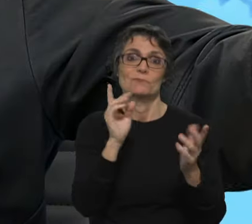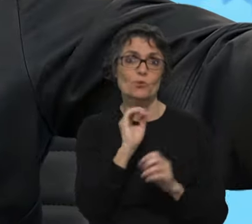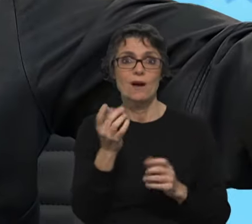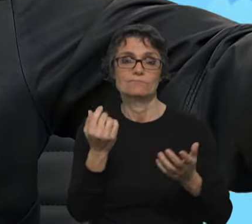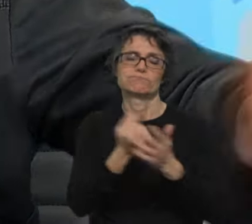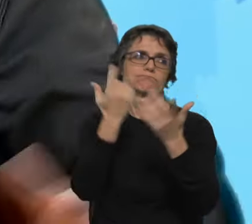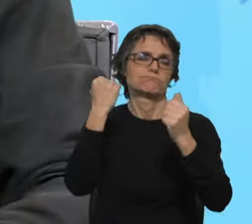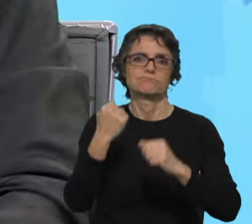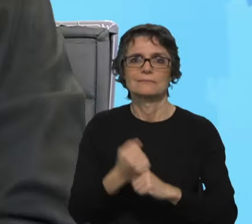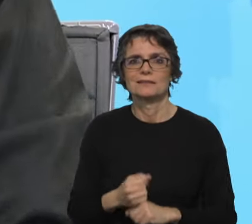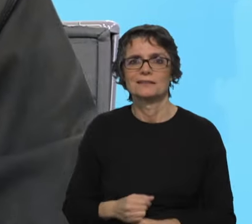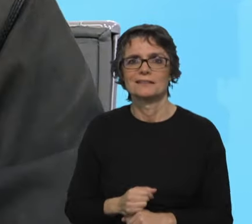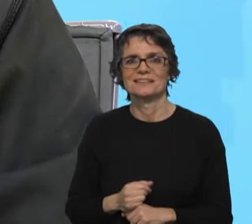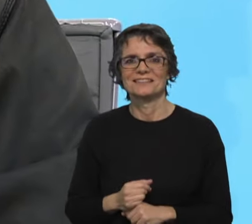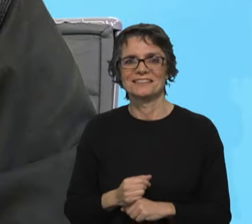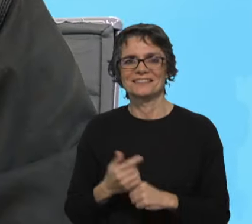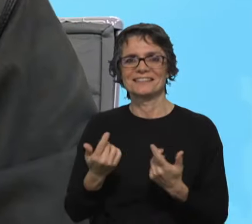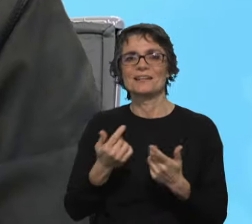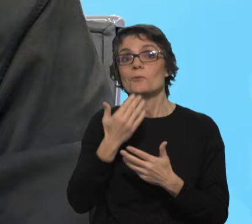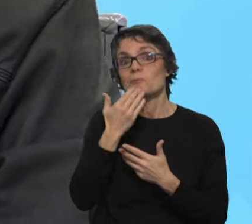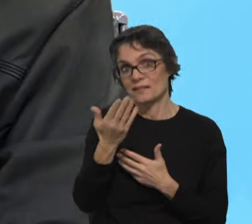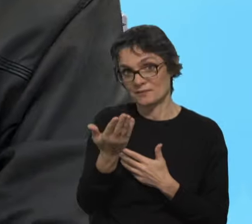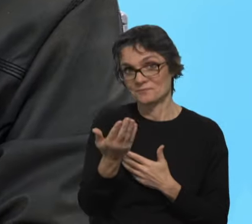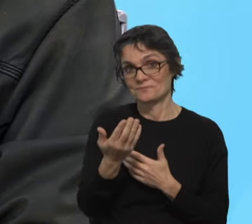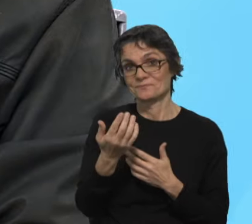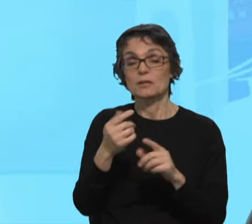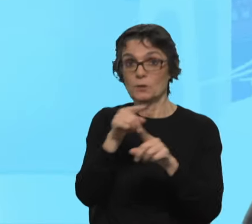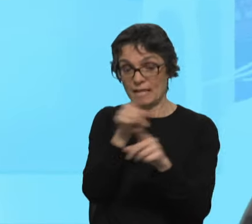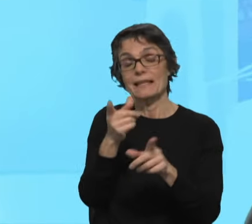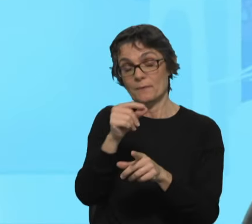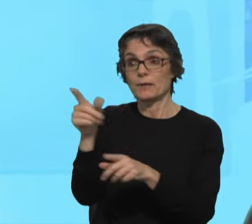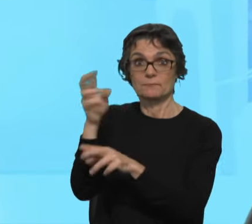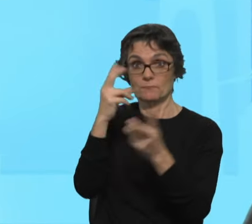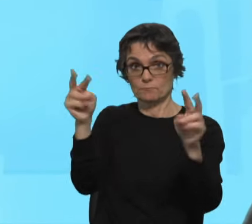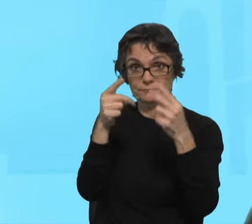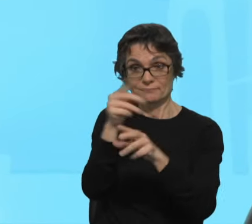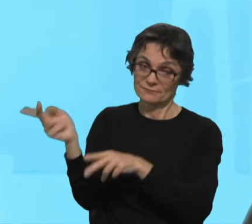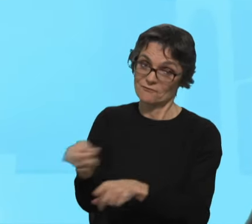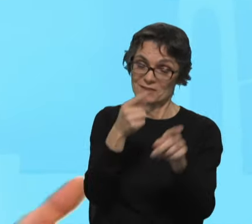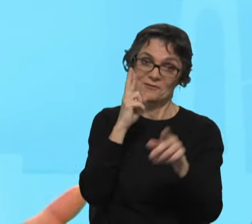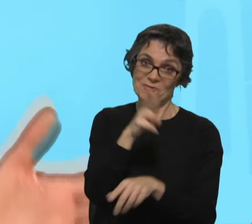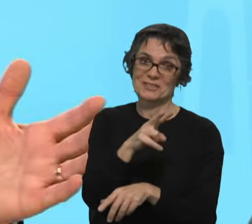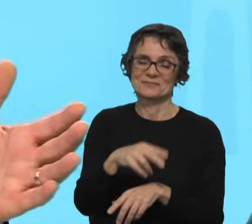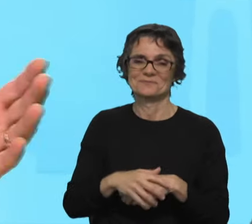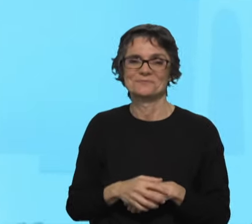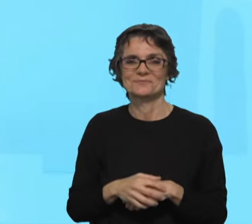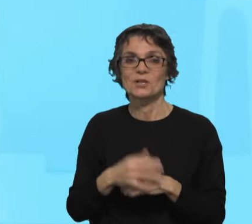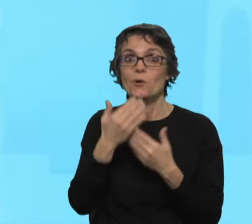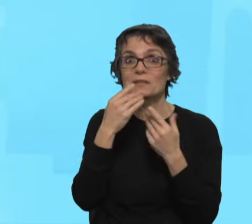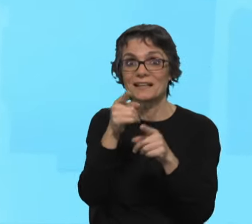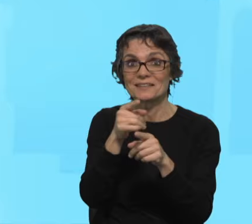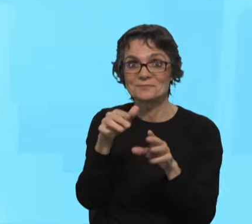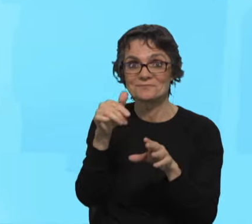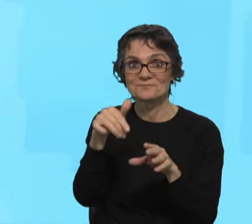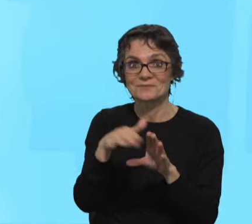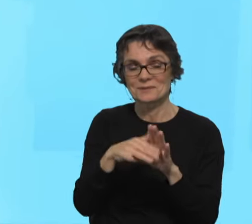falamos do Pronto está tudo obrigado a ir até idanha nestes dias do trío Pascal nós agradecemos muito a